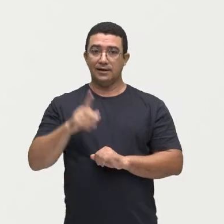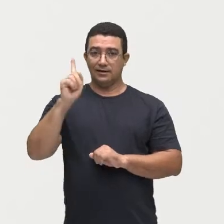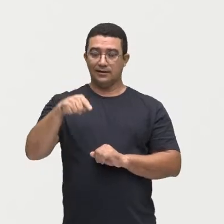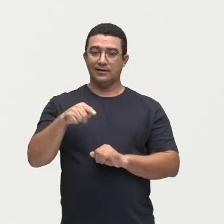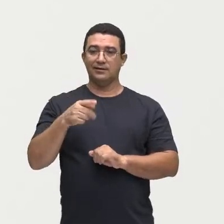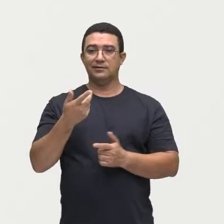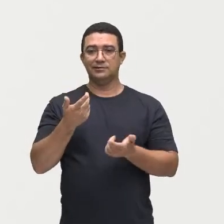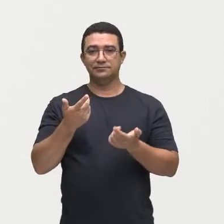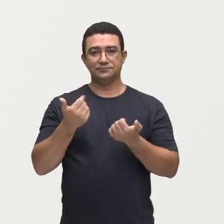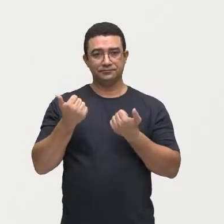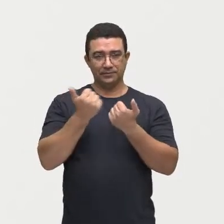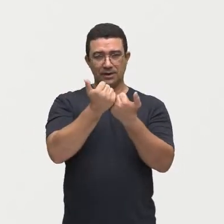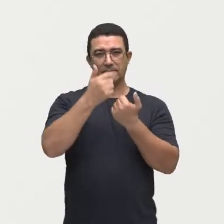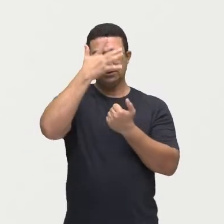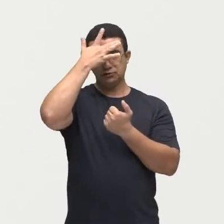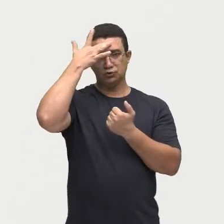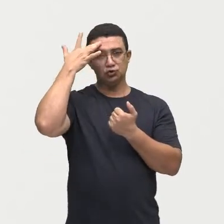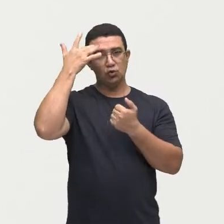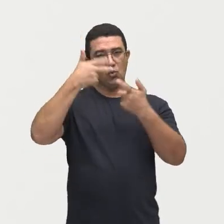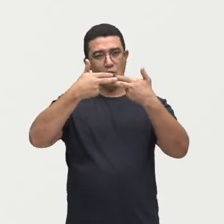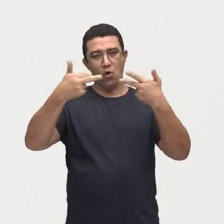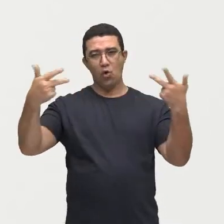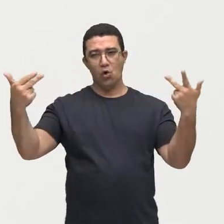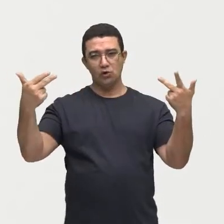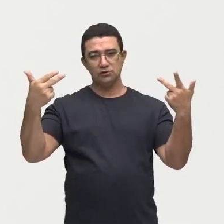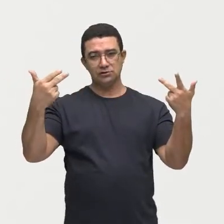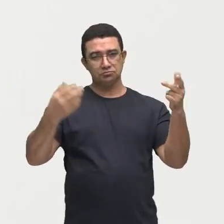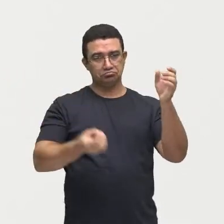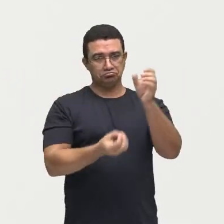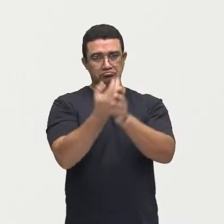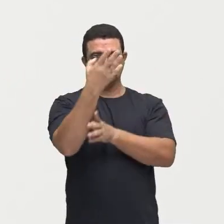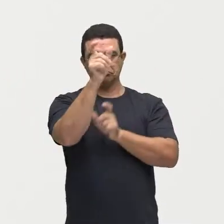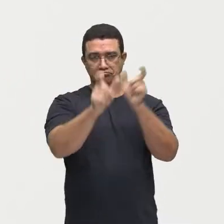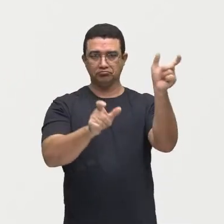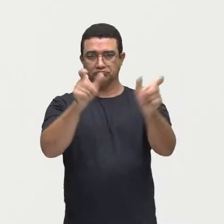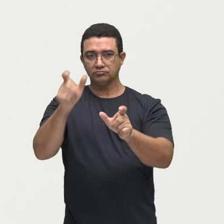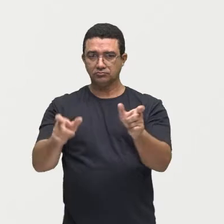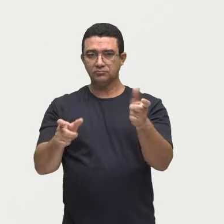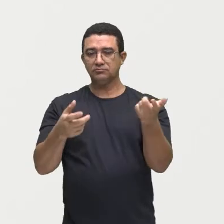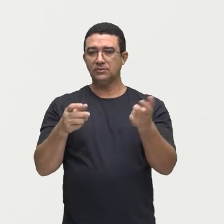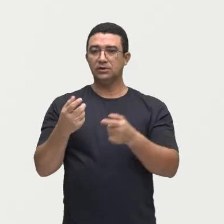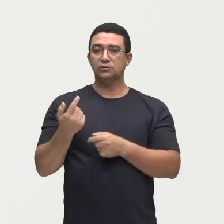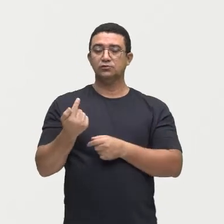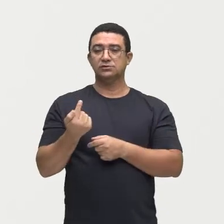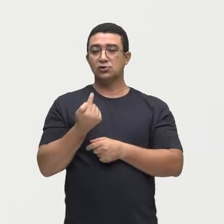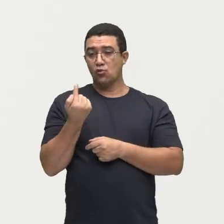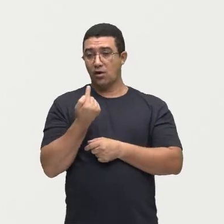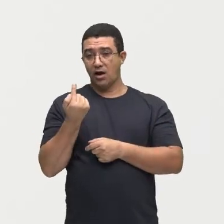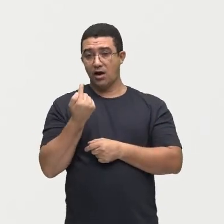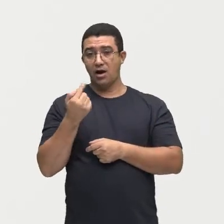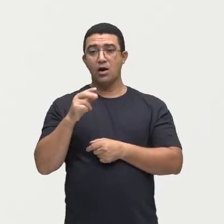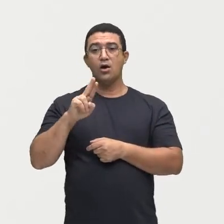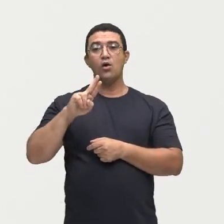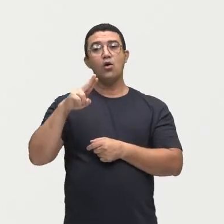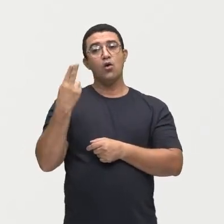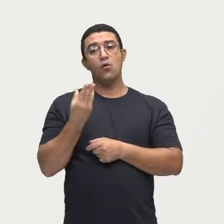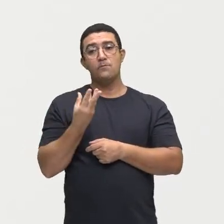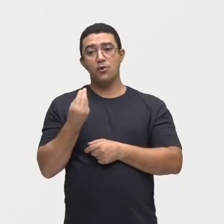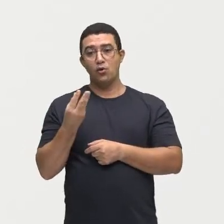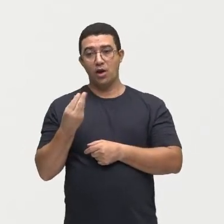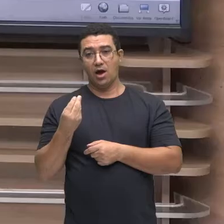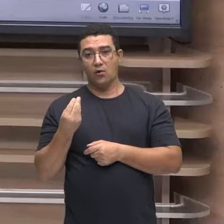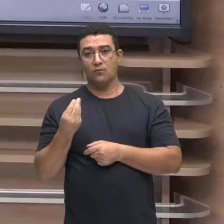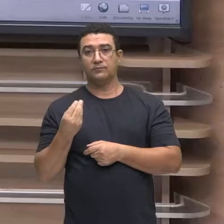personificadas no singular ou no plural. Personificadas, né, quando nós colocamos